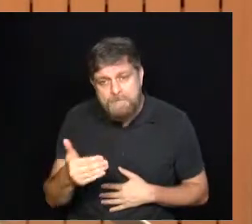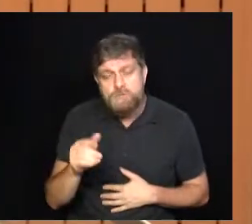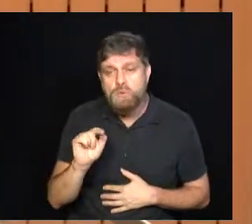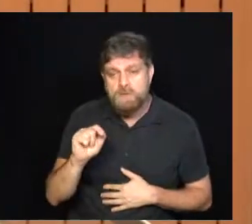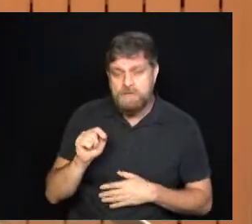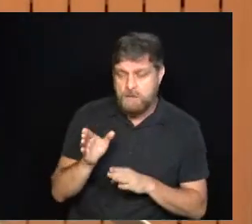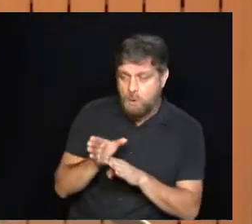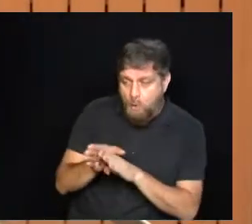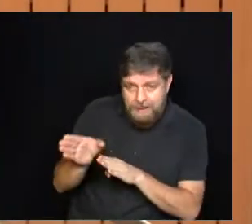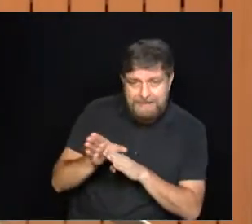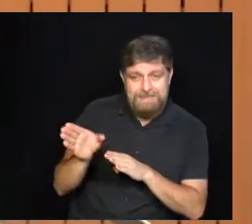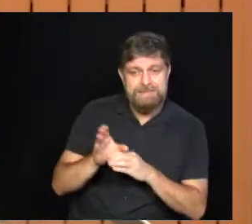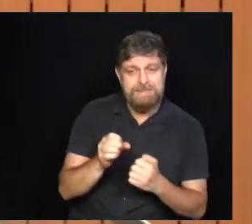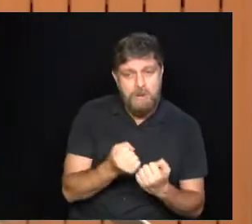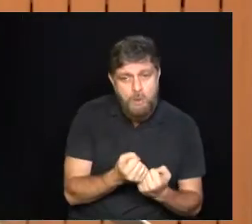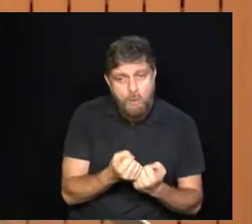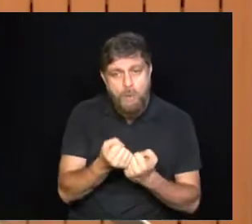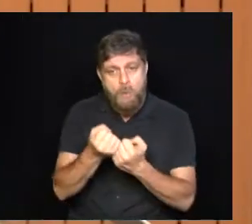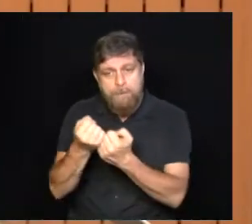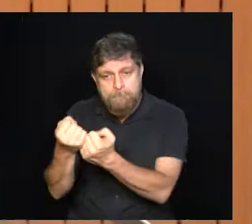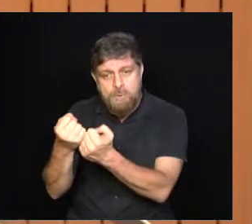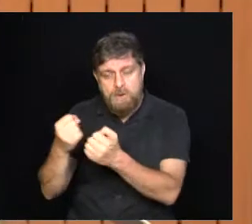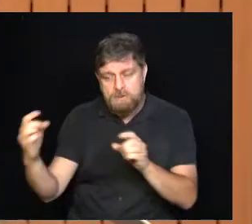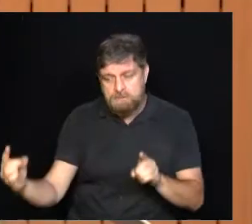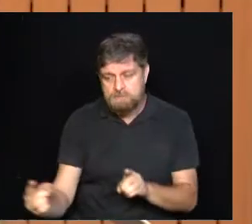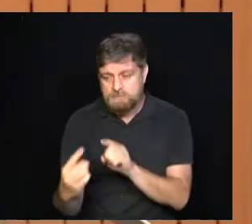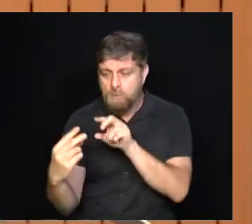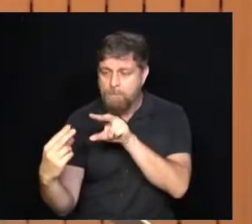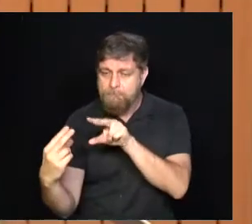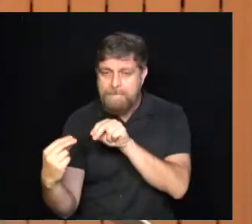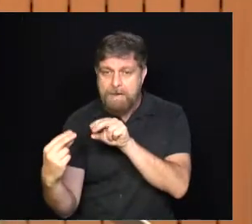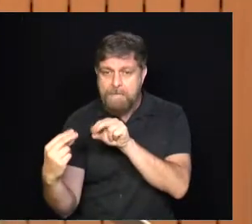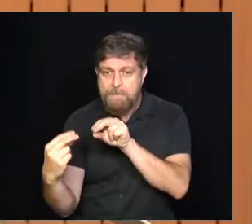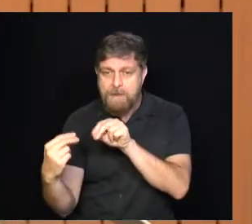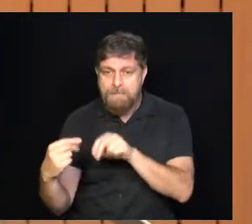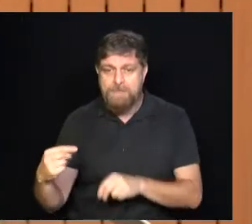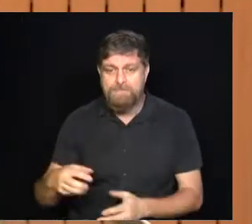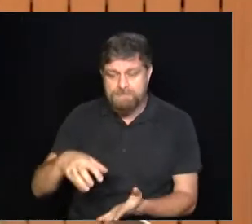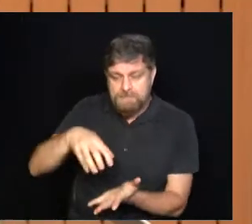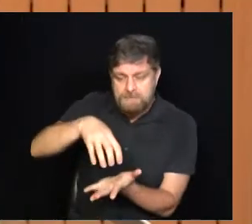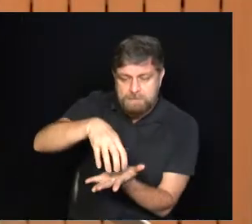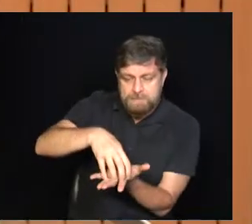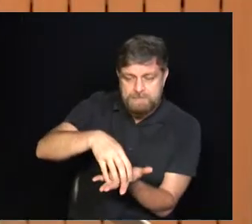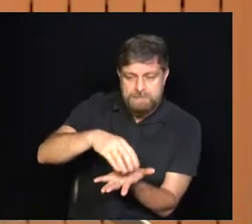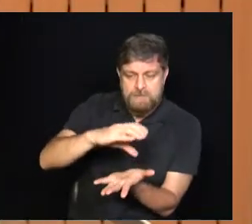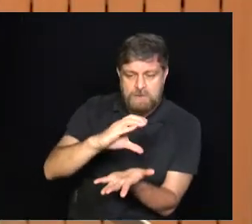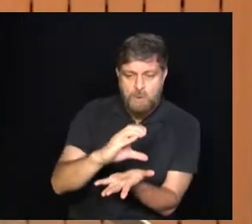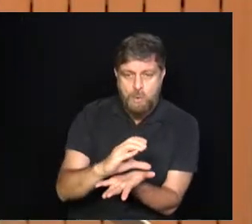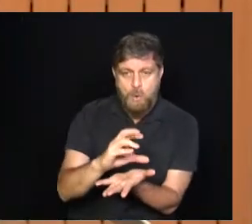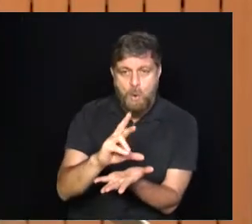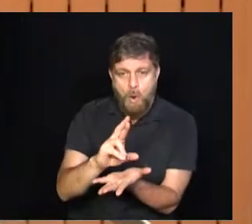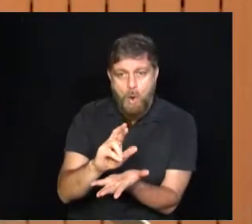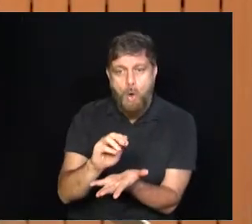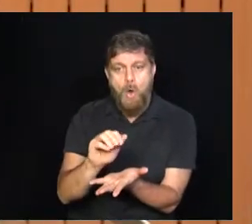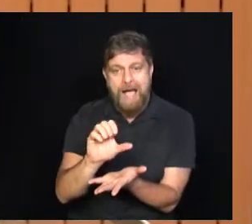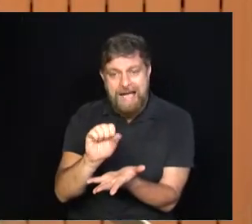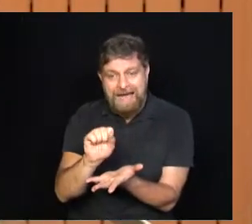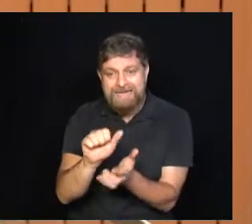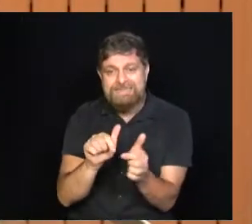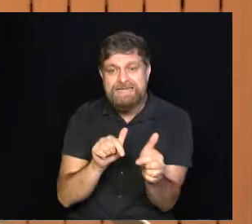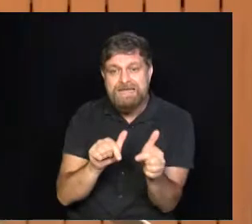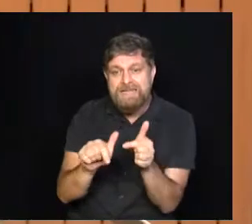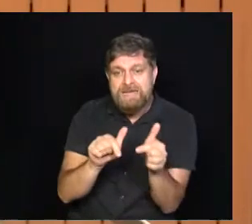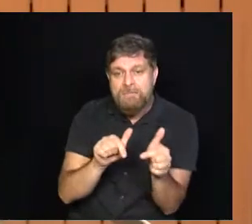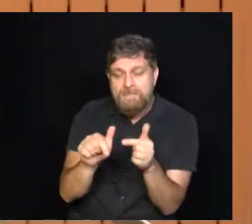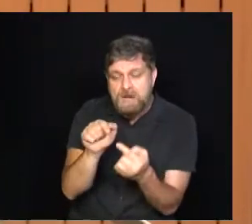um apoio, uma escuta. E os serviços, os CRAS, eles trabalham na perspectiva de